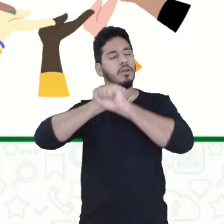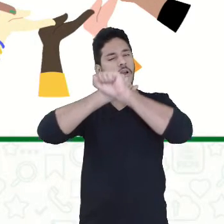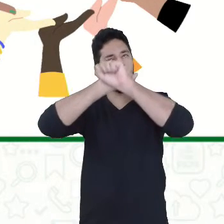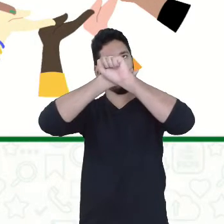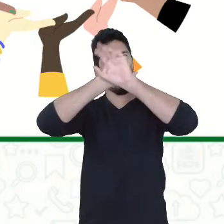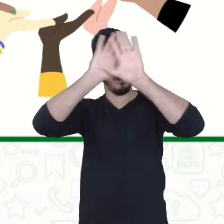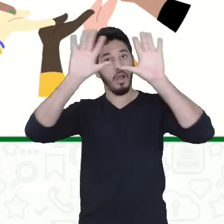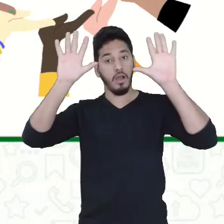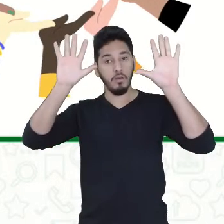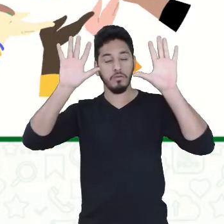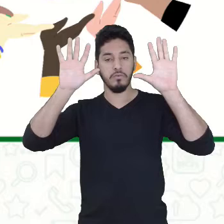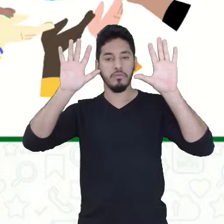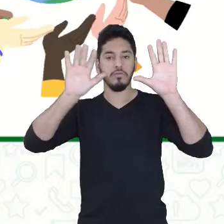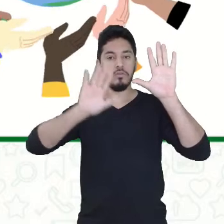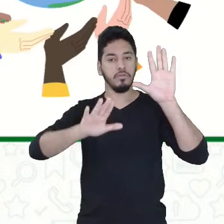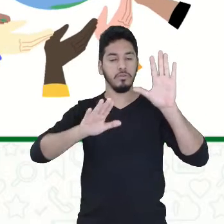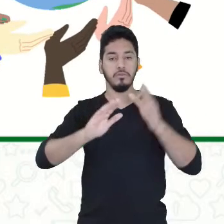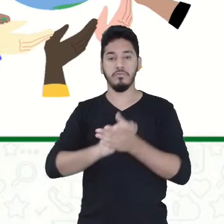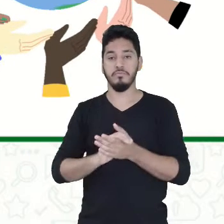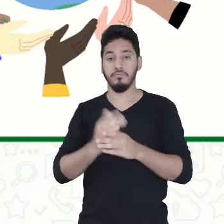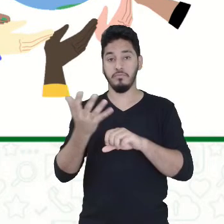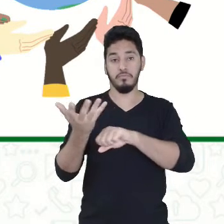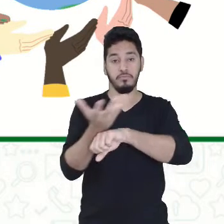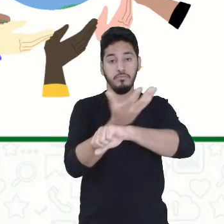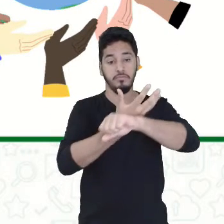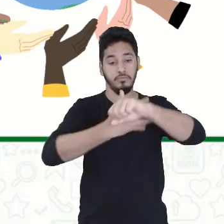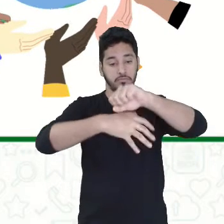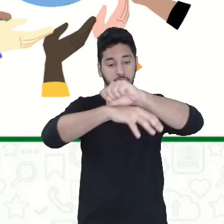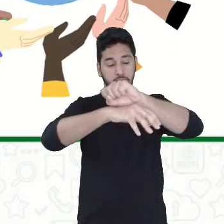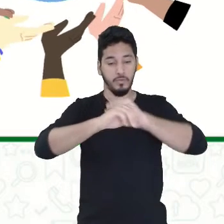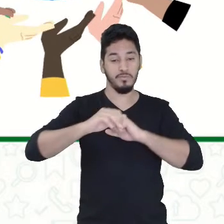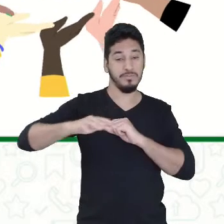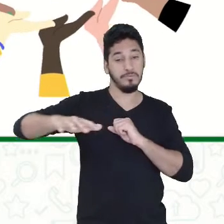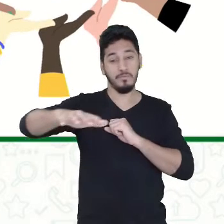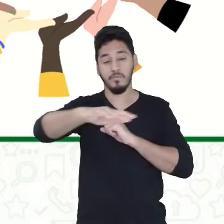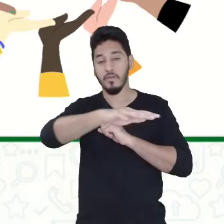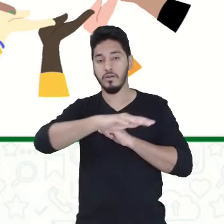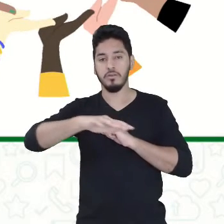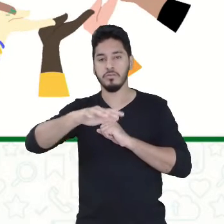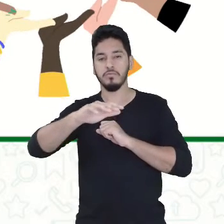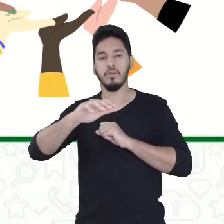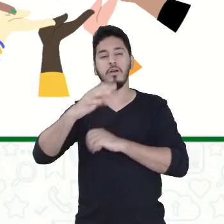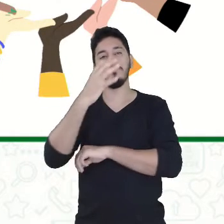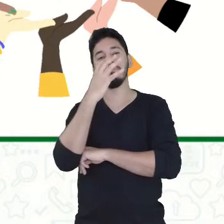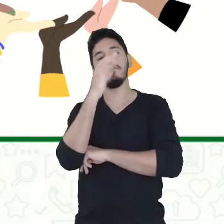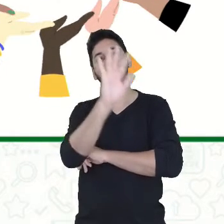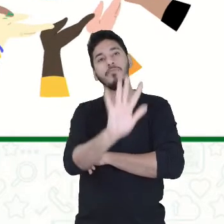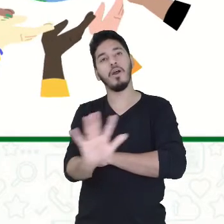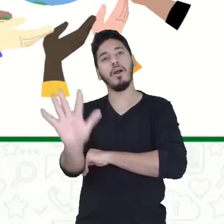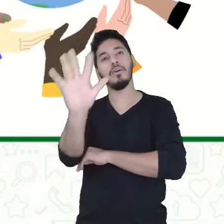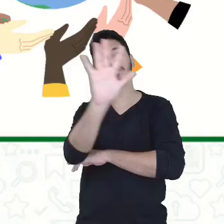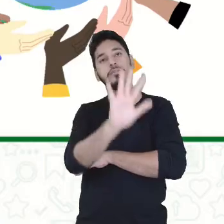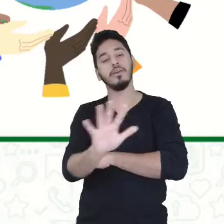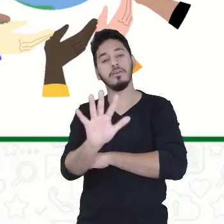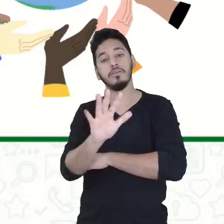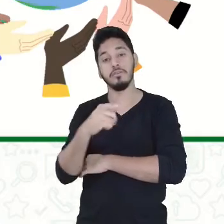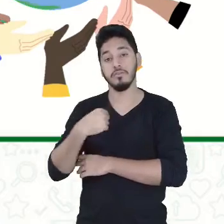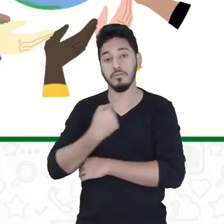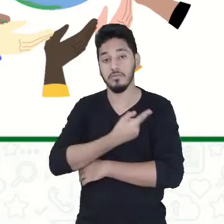nossa cabeça que o meio ambiente, o espaço, a paisagem onde nós